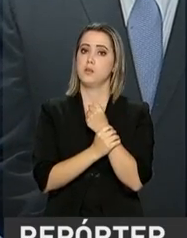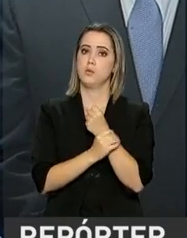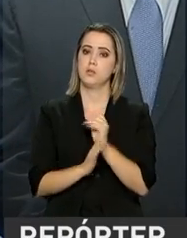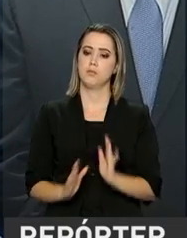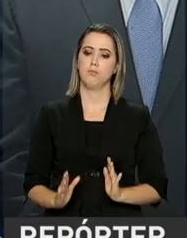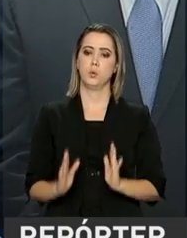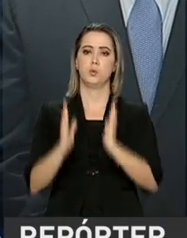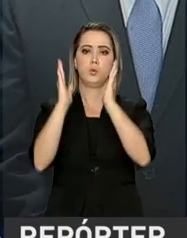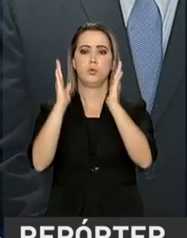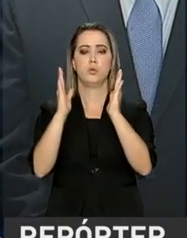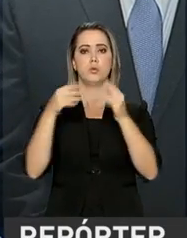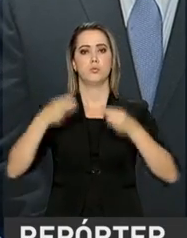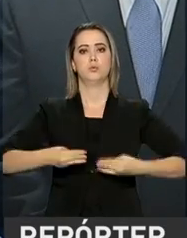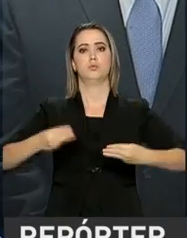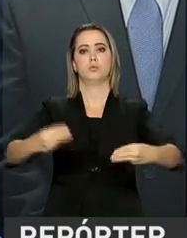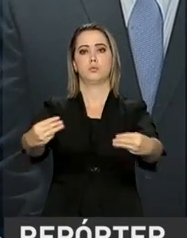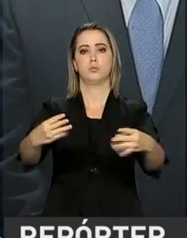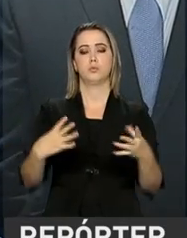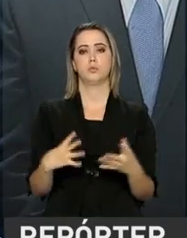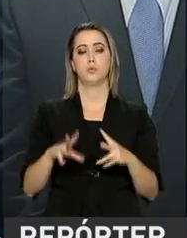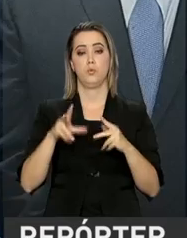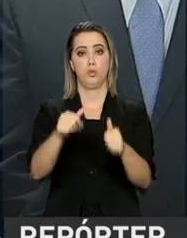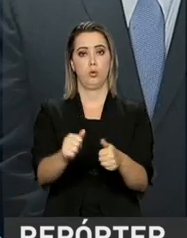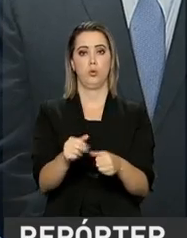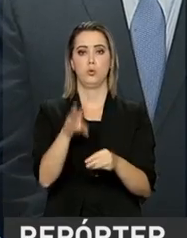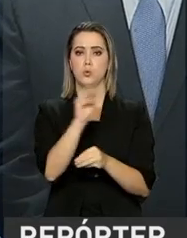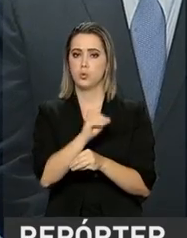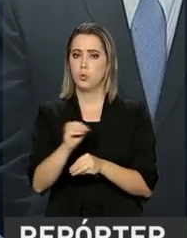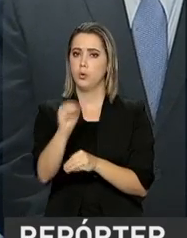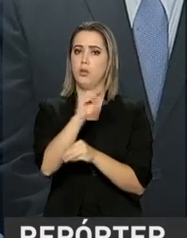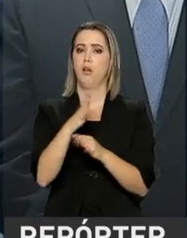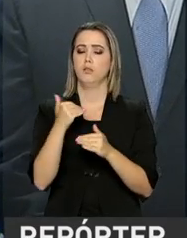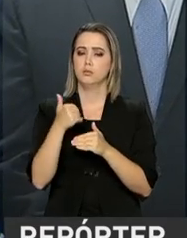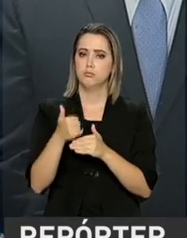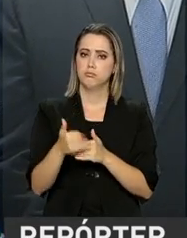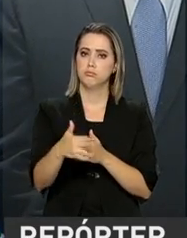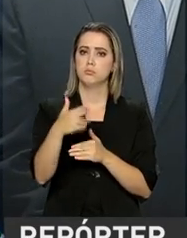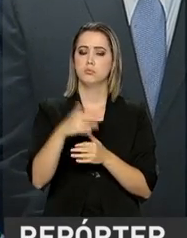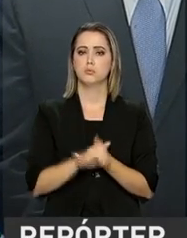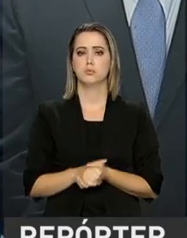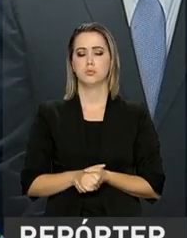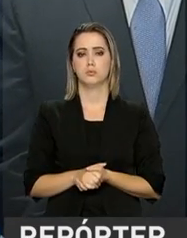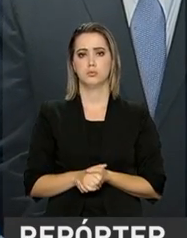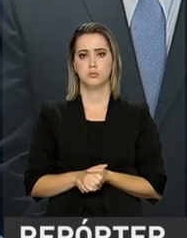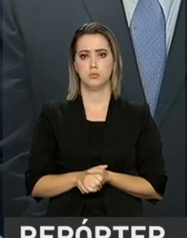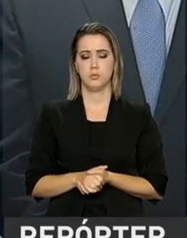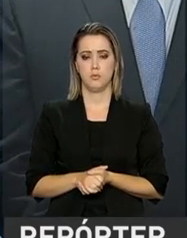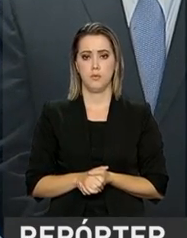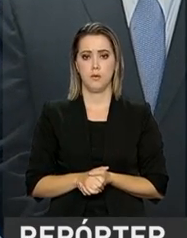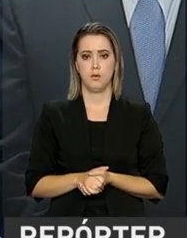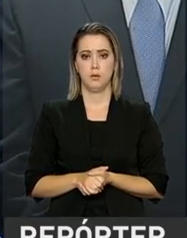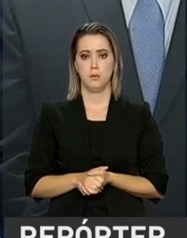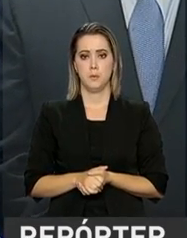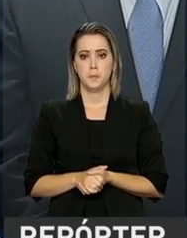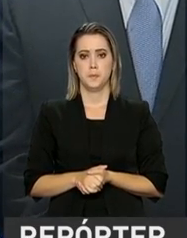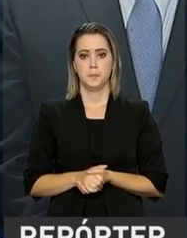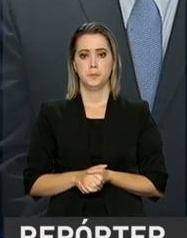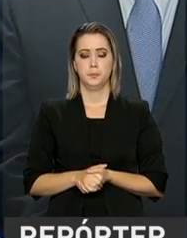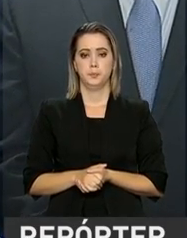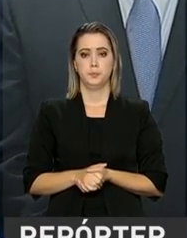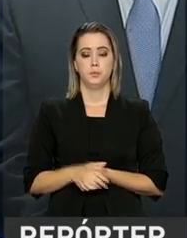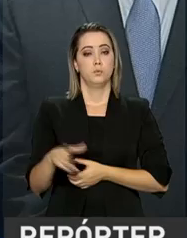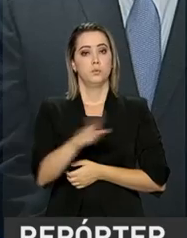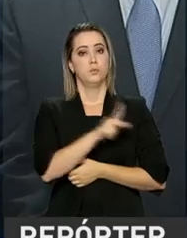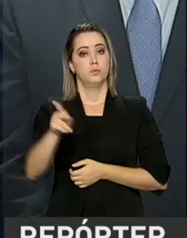prédios dos Ministérios sejam mantidos Emes o senhor